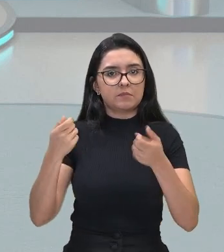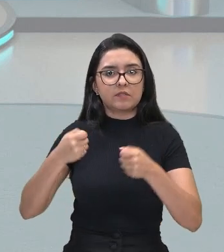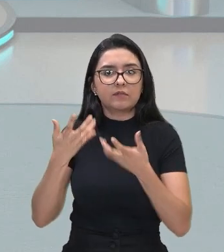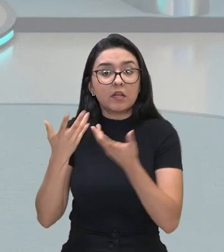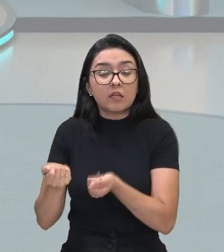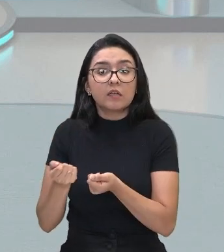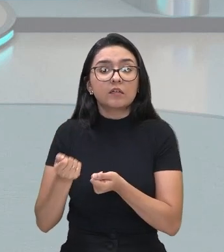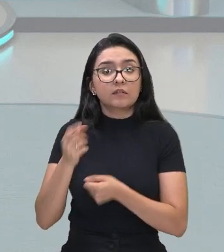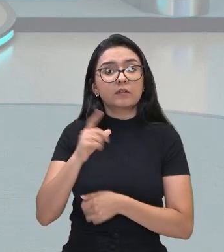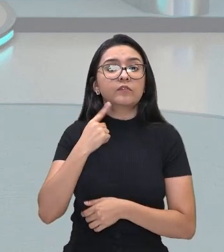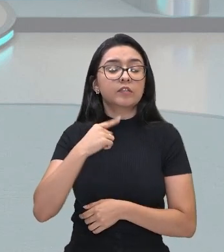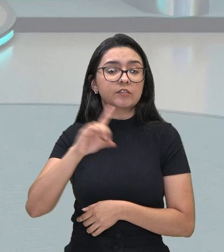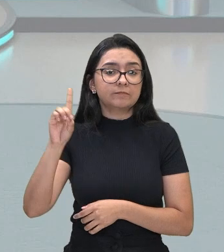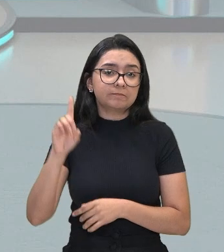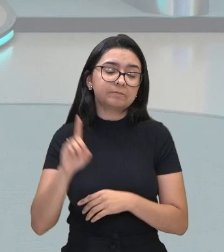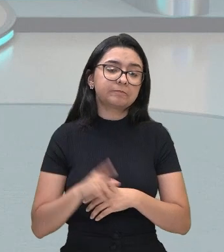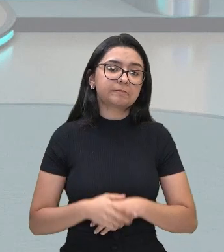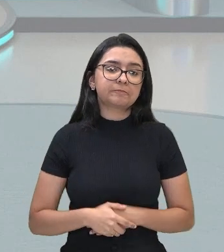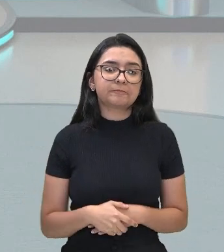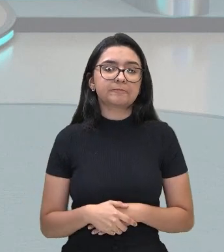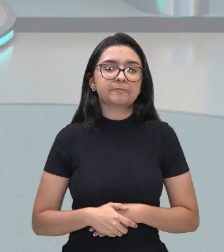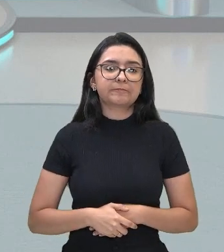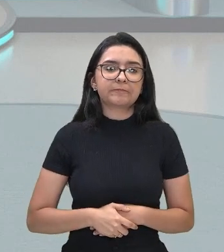o ser humano, ele tinha que